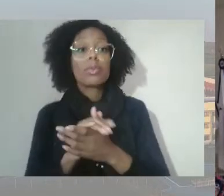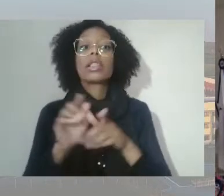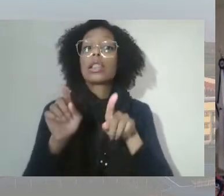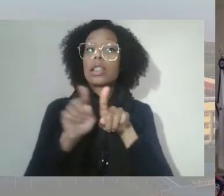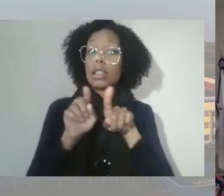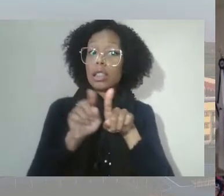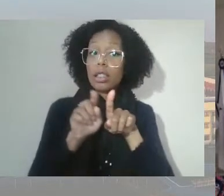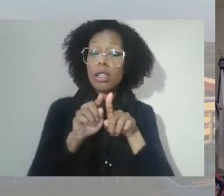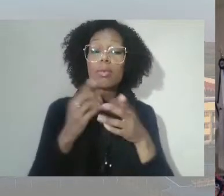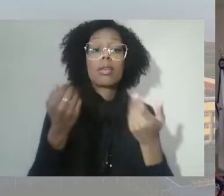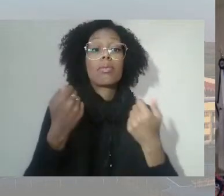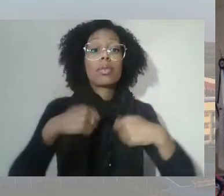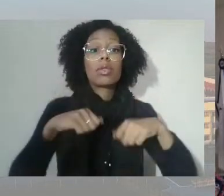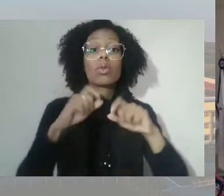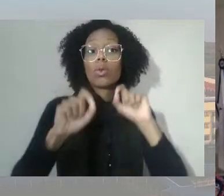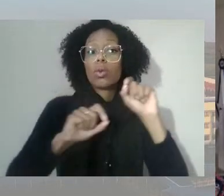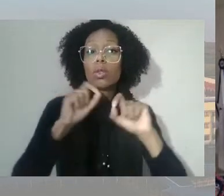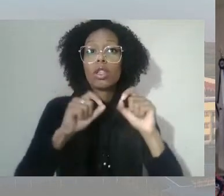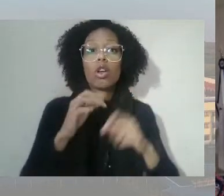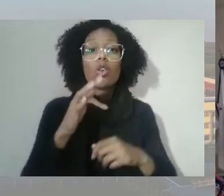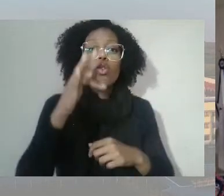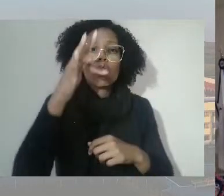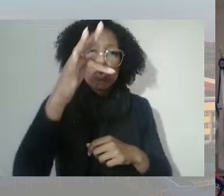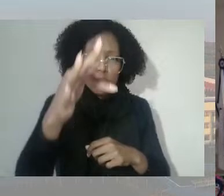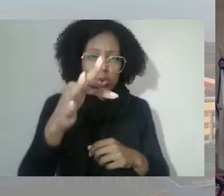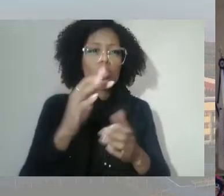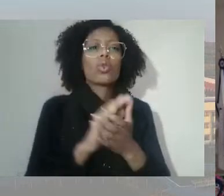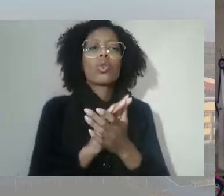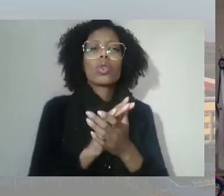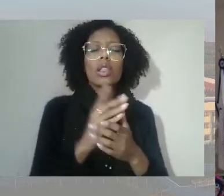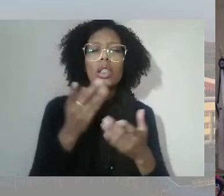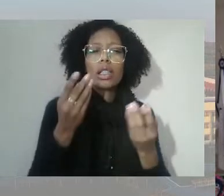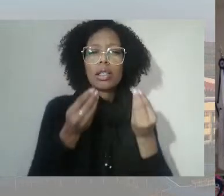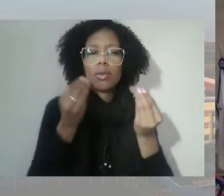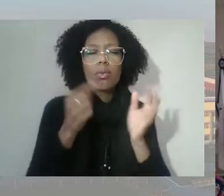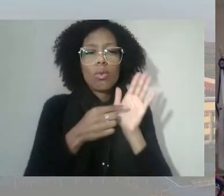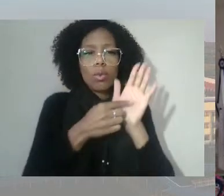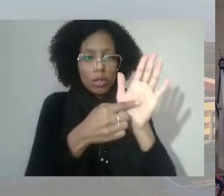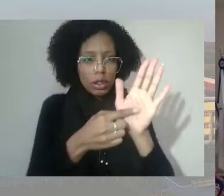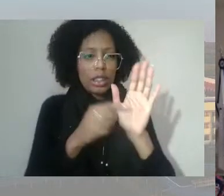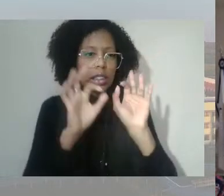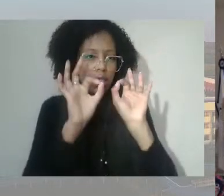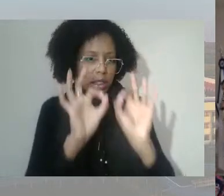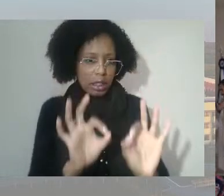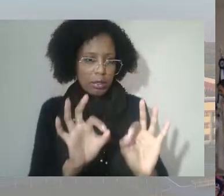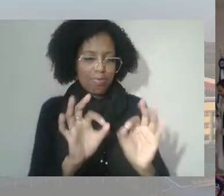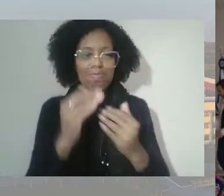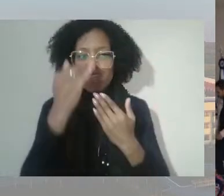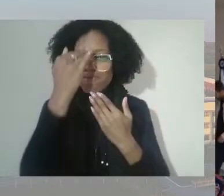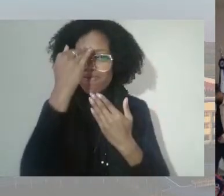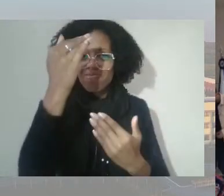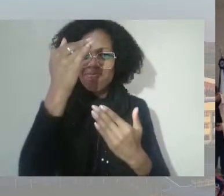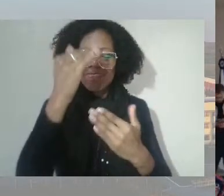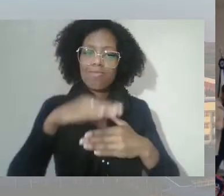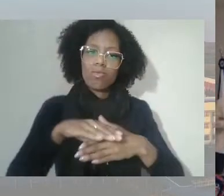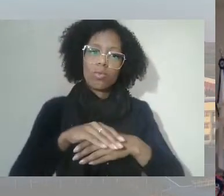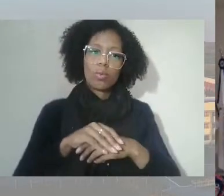para construirmos nosso futuro DCE de forma representativa e democrática. Muito obrigado.